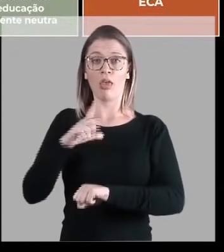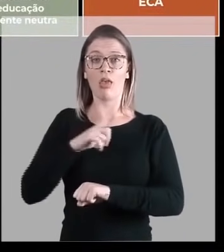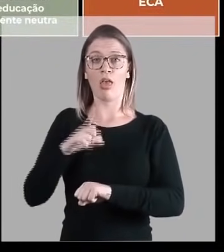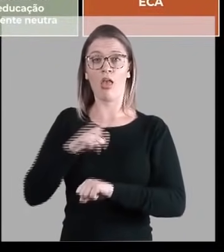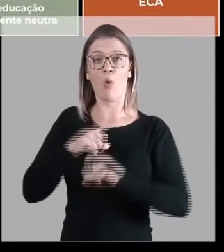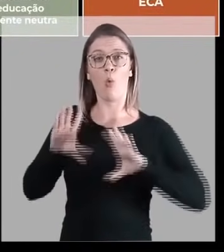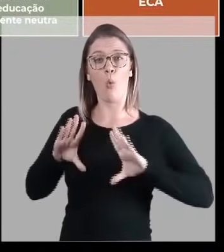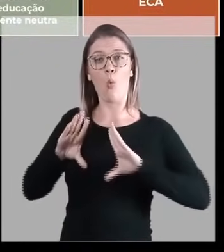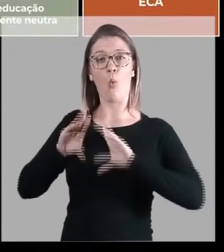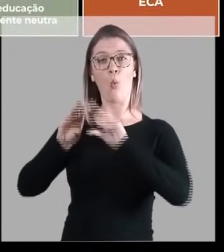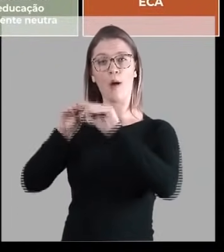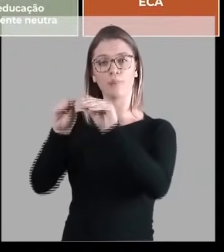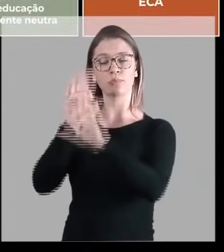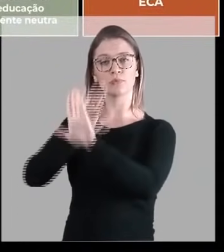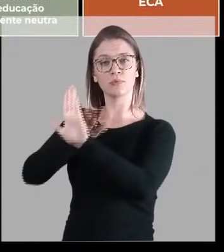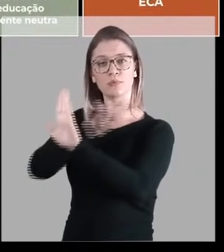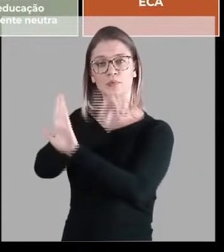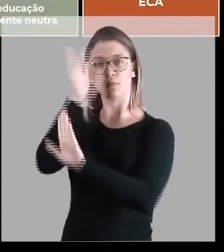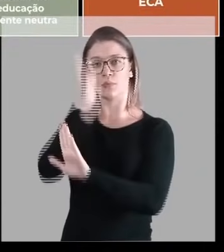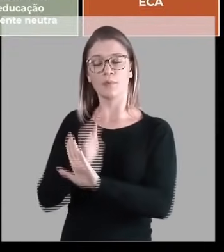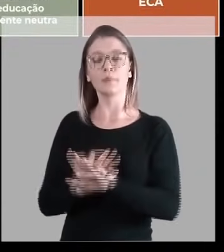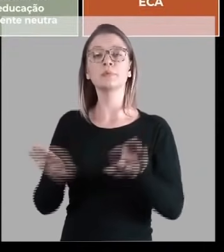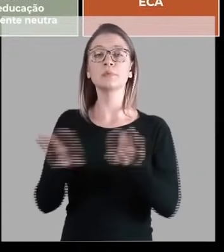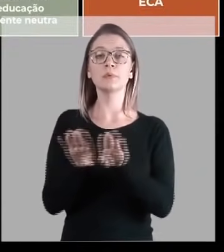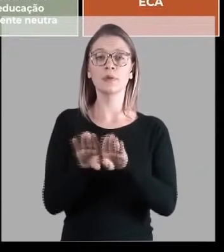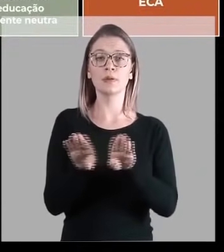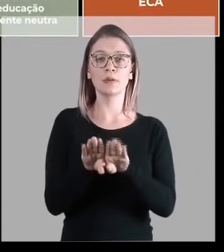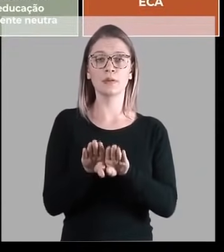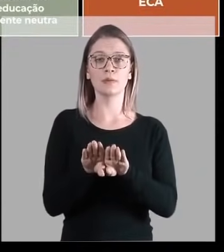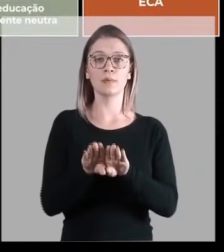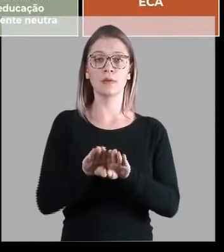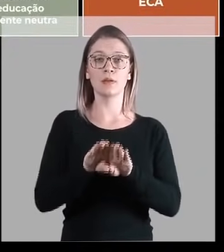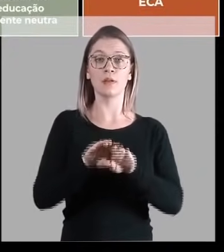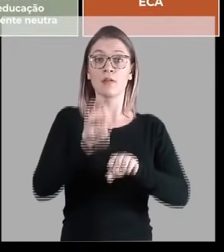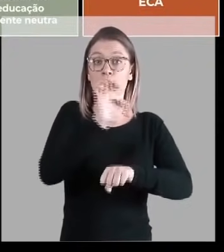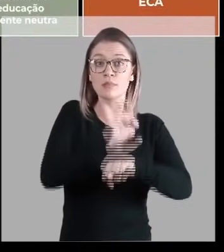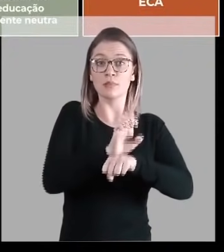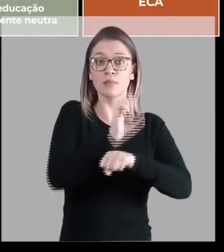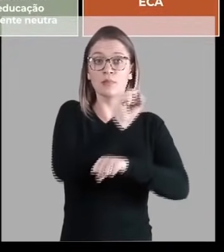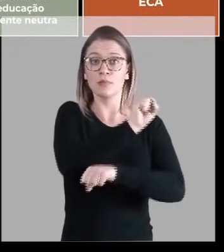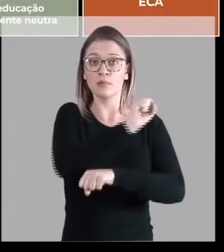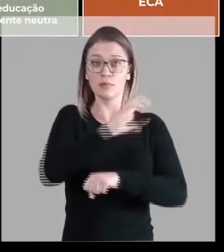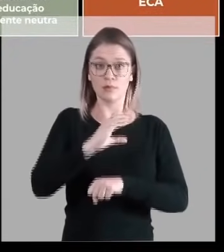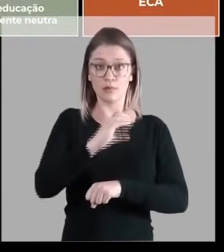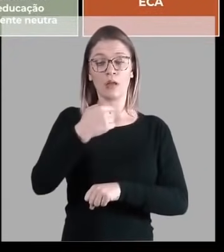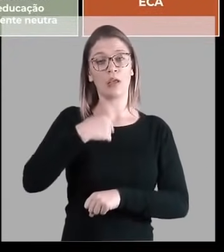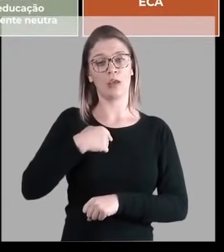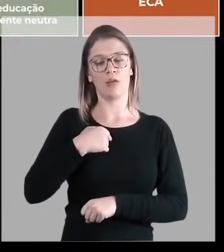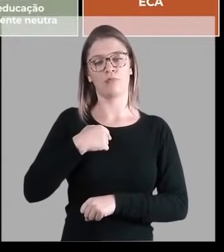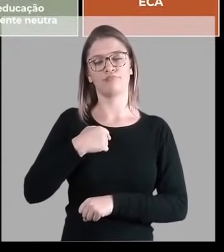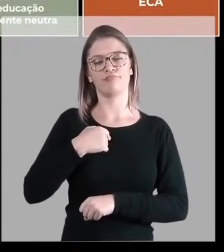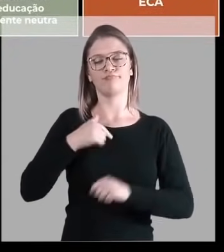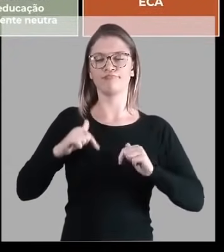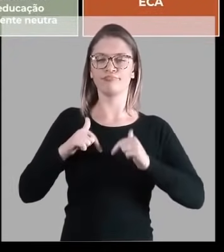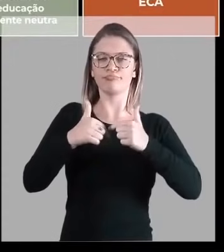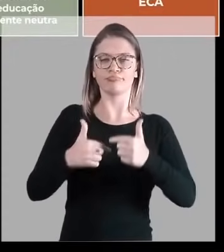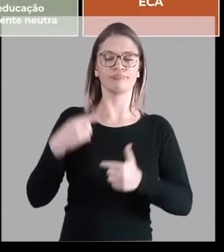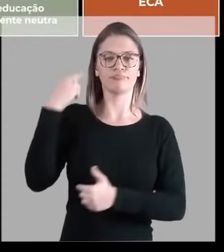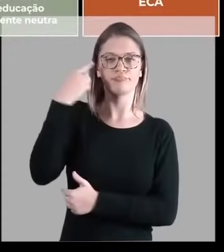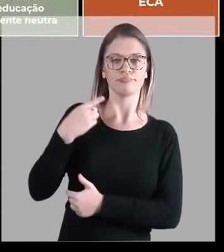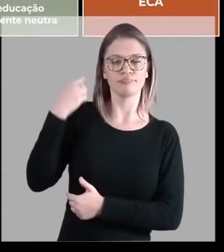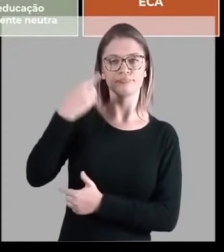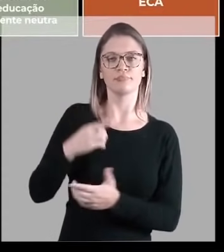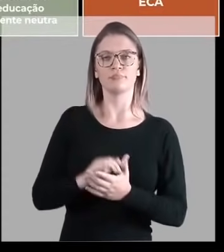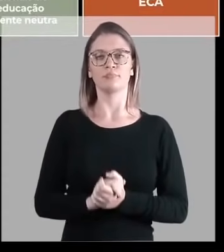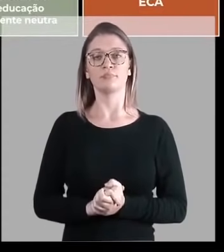que têm sido cometidos no Brasil e principalmente no estado de Santa Catarina, que é onde eu atuo como parlamentar. Falaremos um pouco também sobre